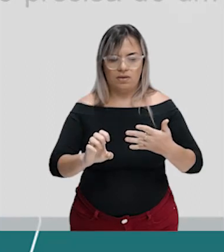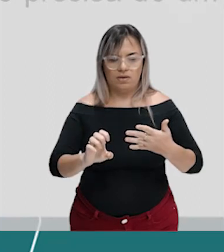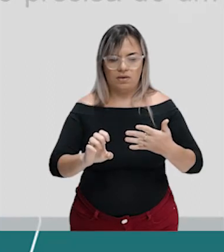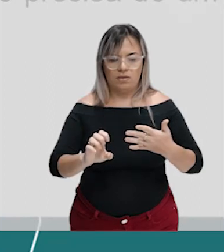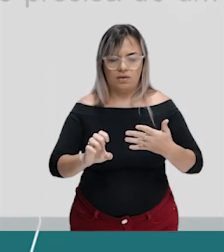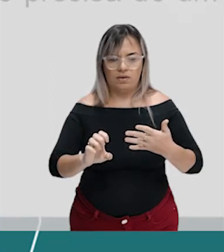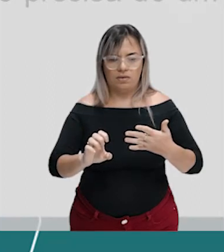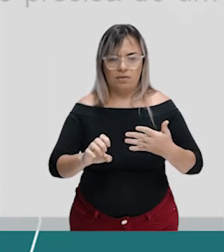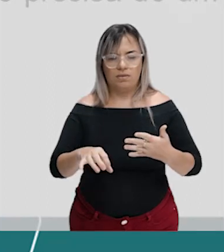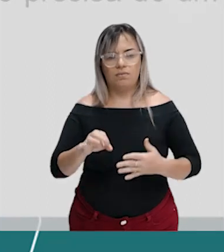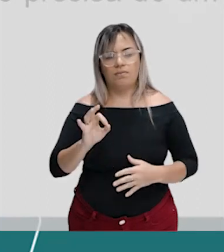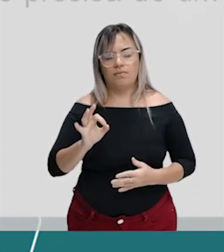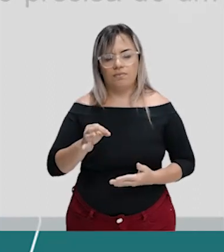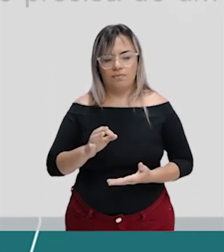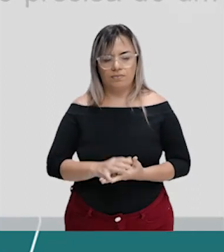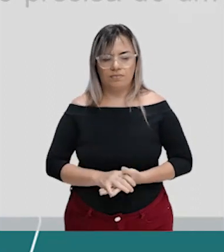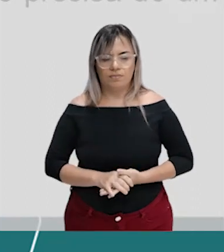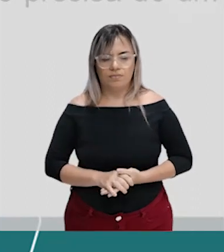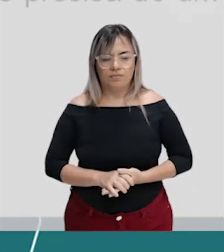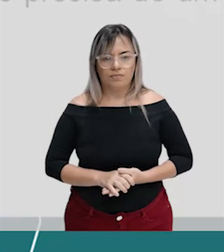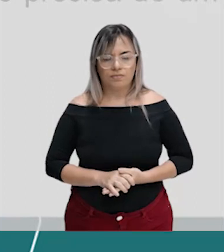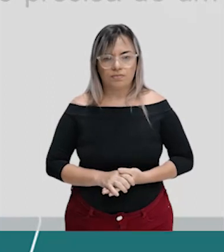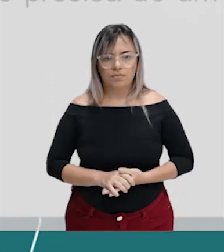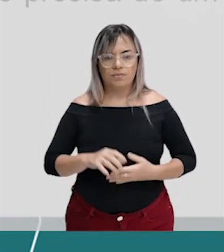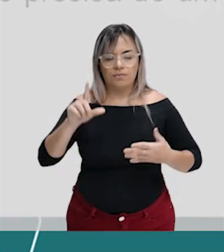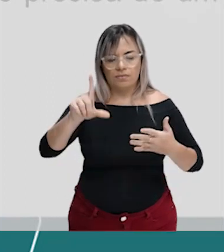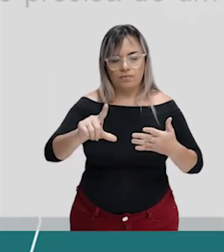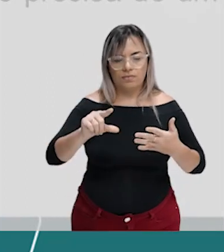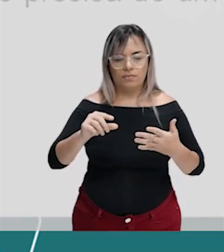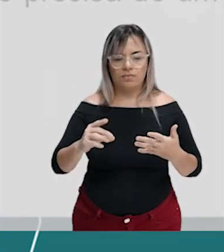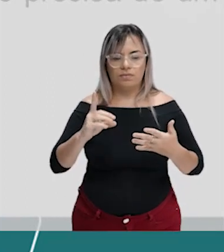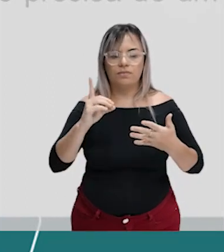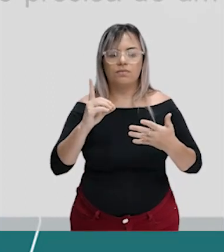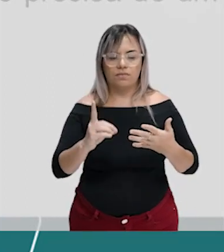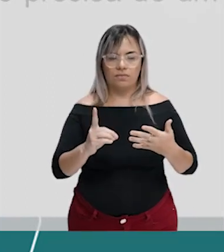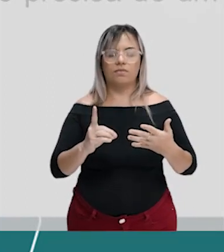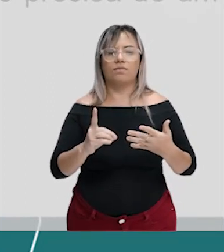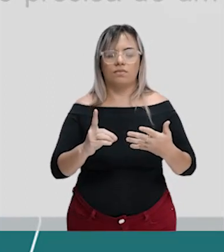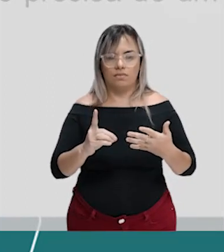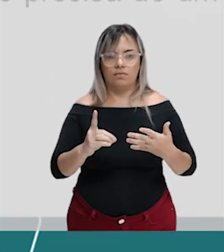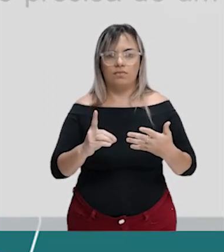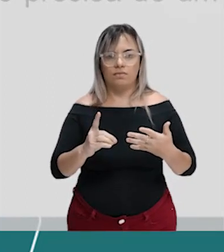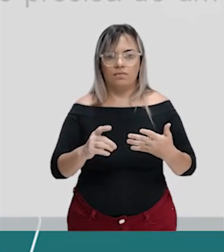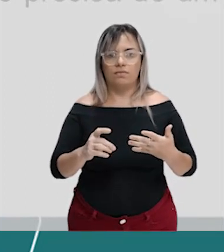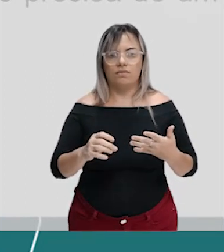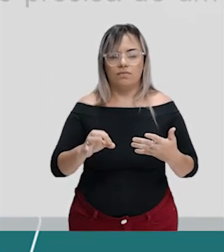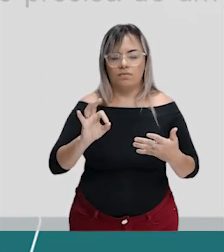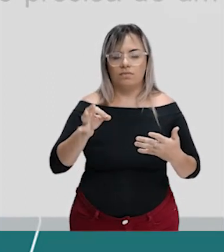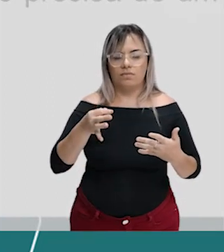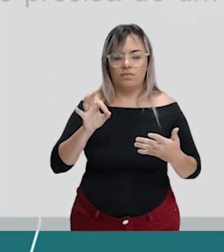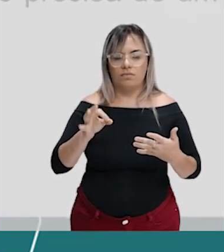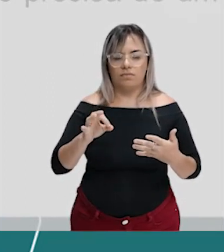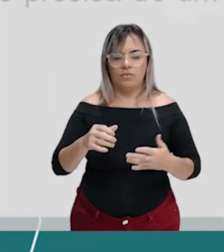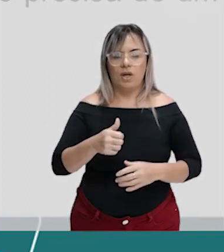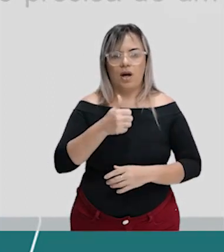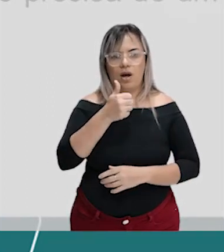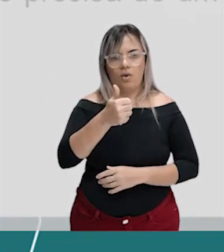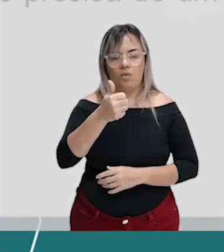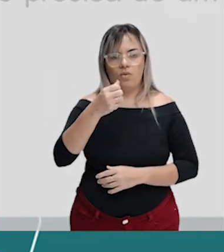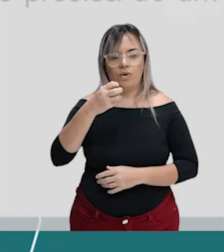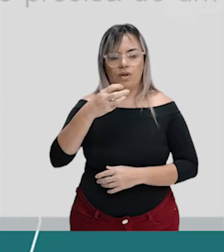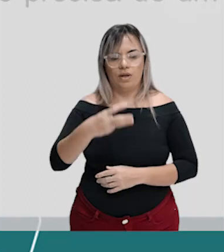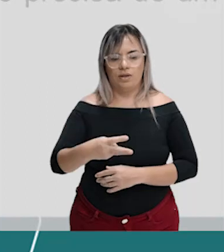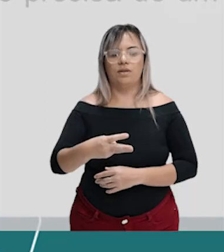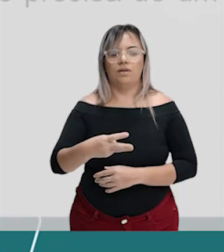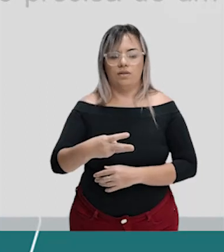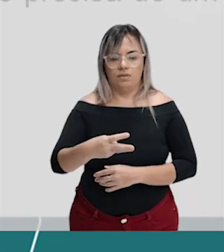Certo? Então, se você marcou a letra D, né, você acertou, né? A 1 e a 3. Né? A